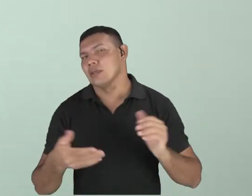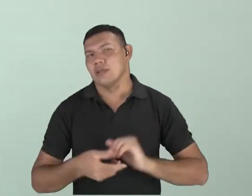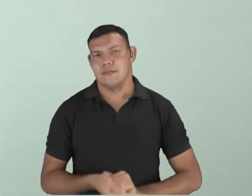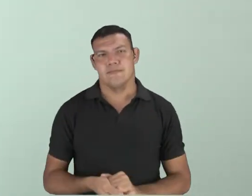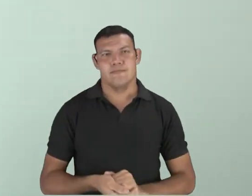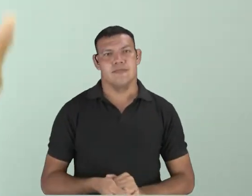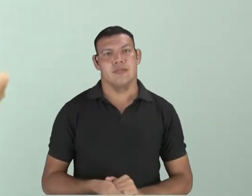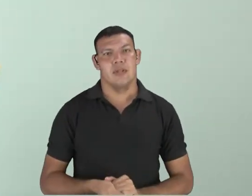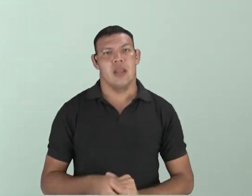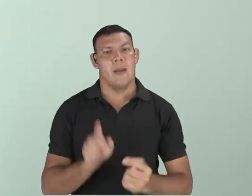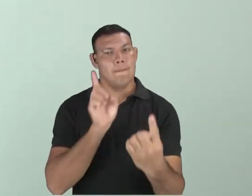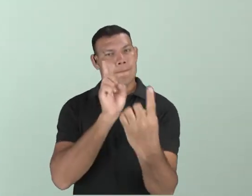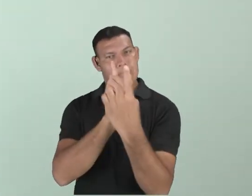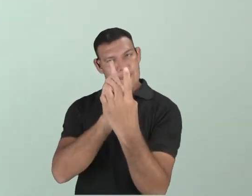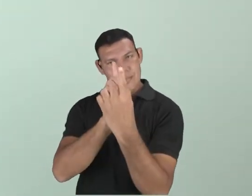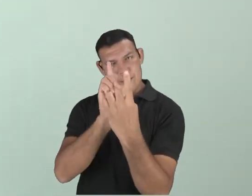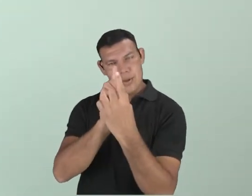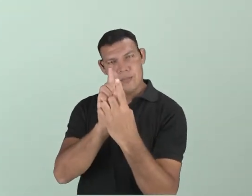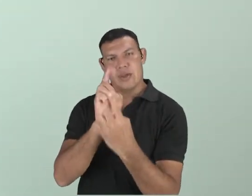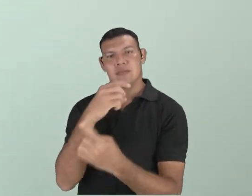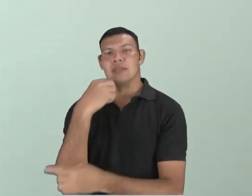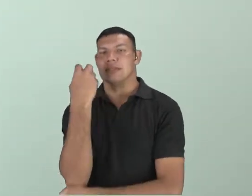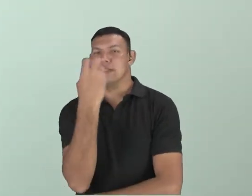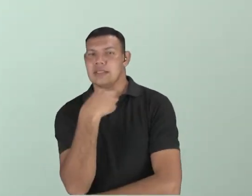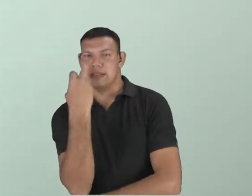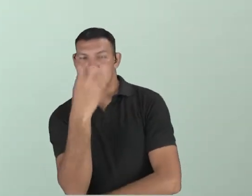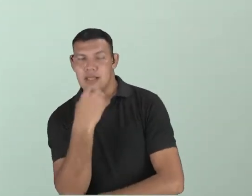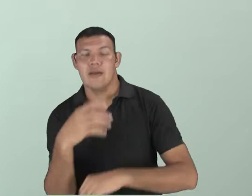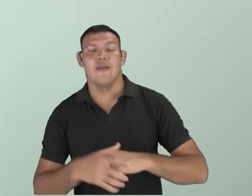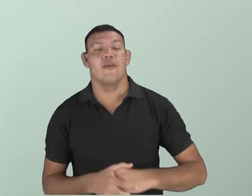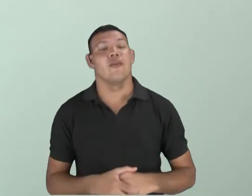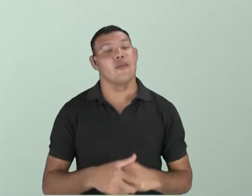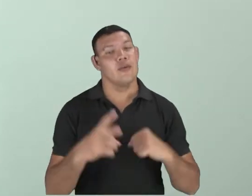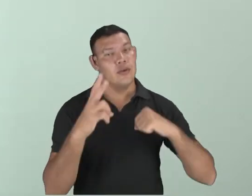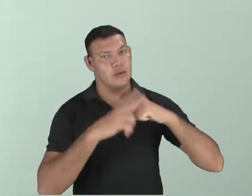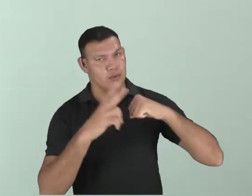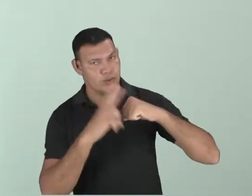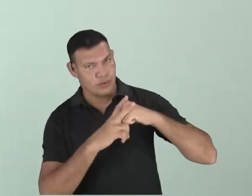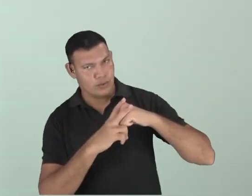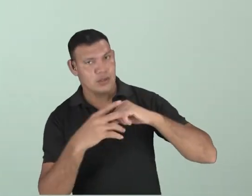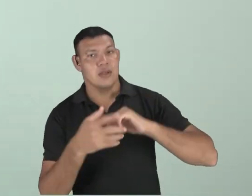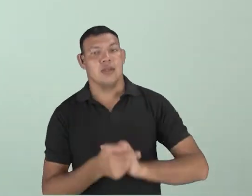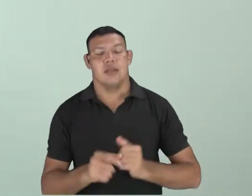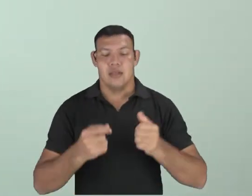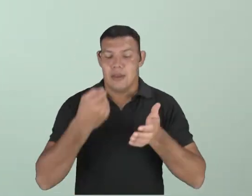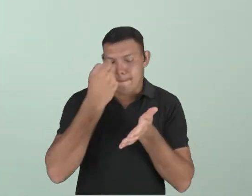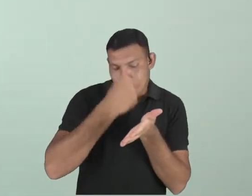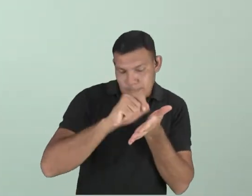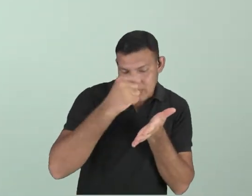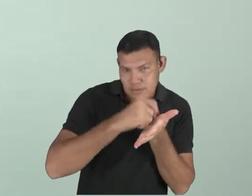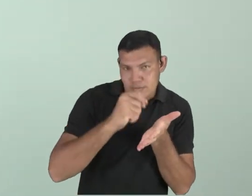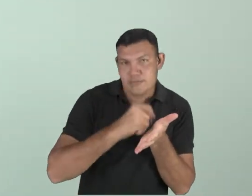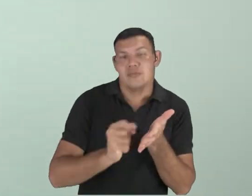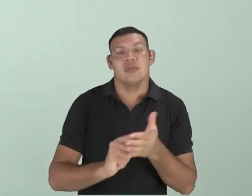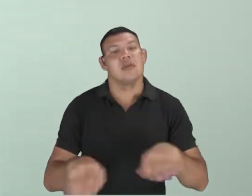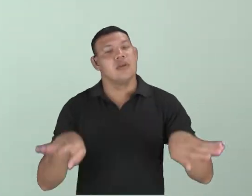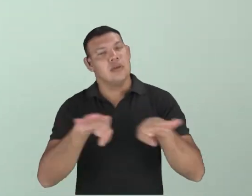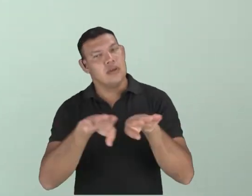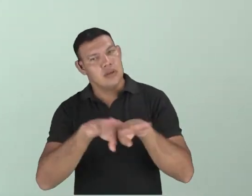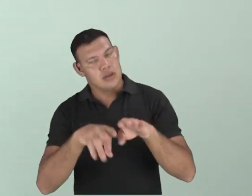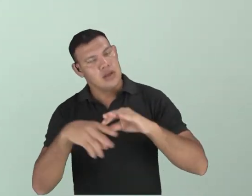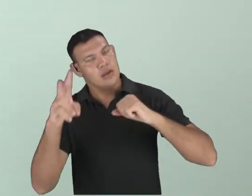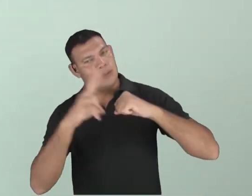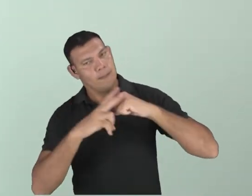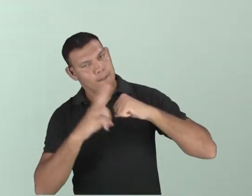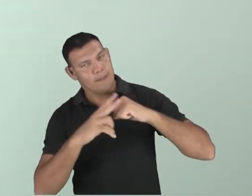que ela se dá oralmente, linguagem verbal. Se dá pela escrita, linguagem verbal.